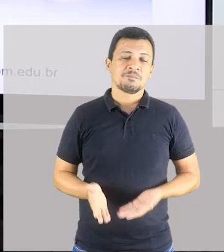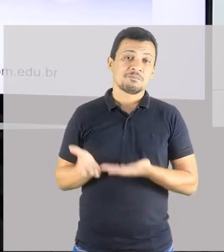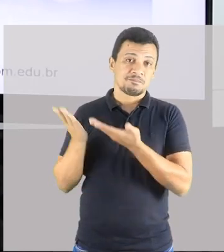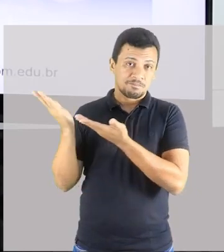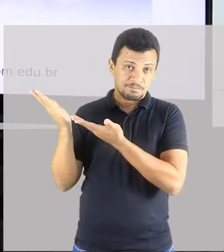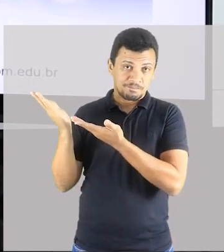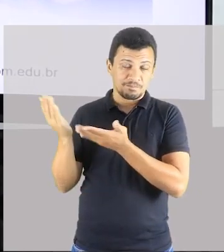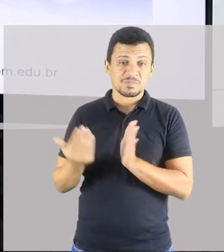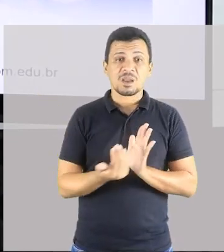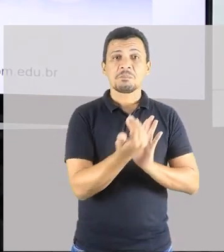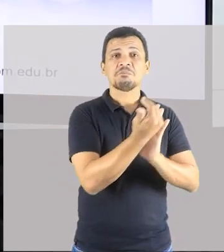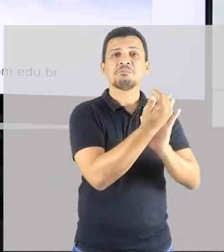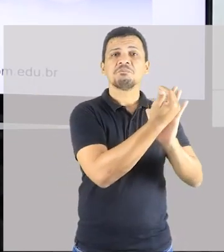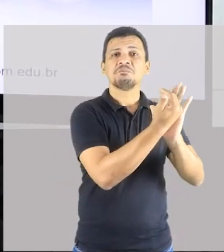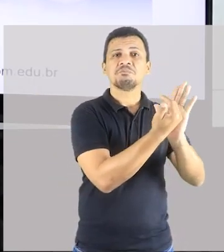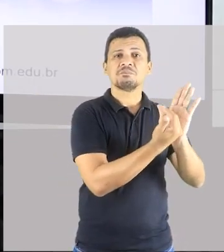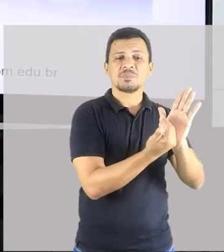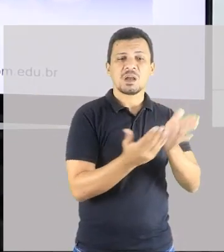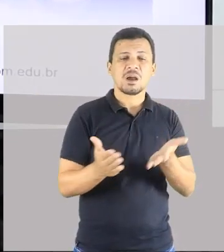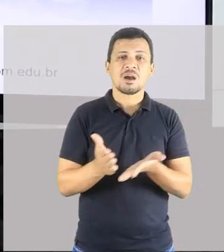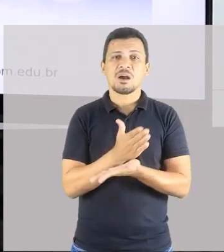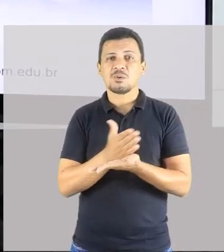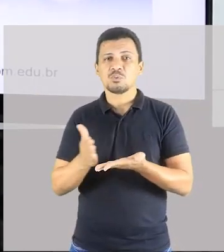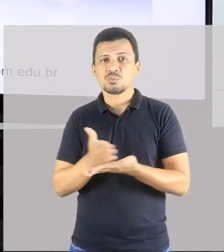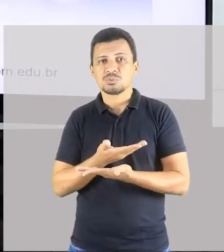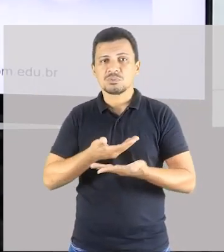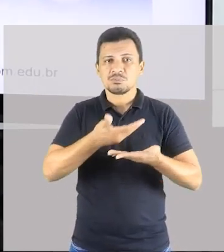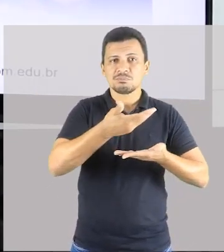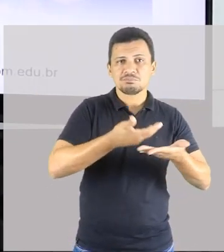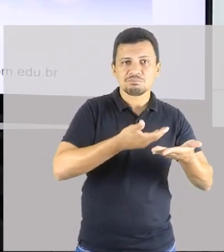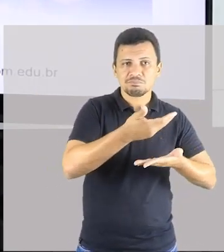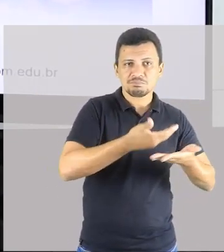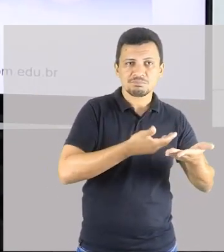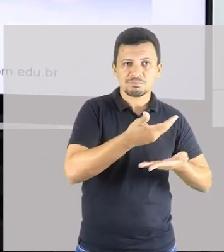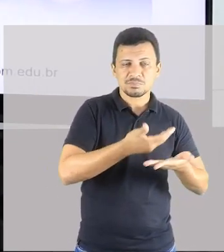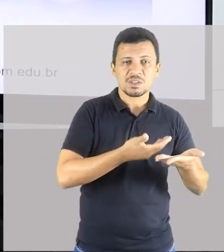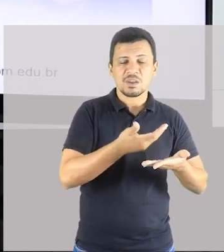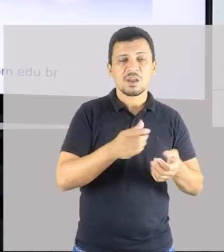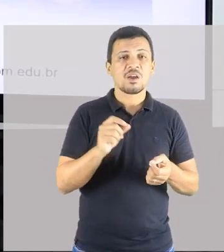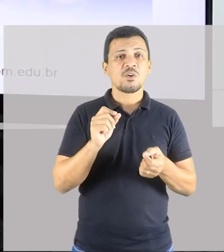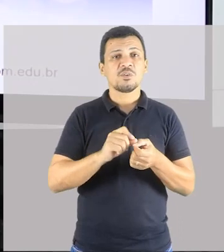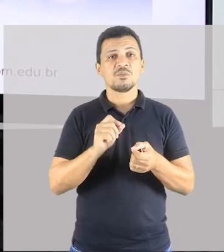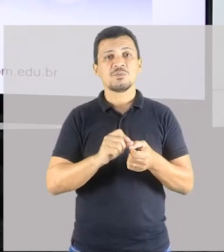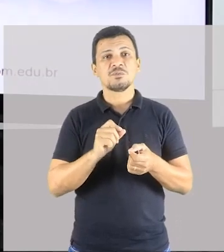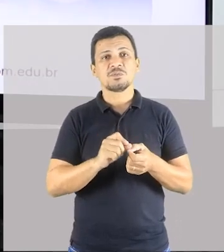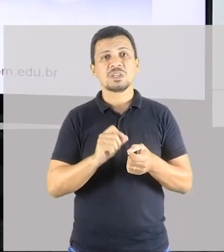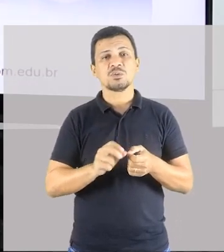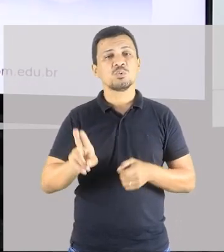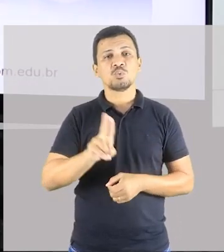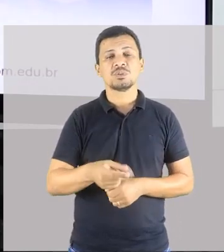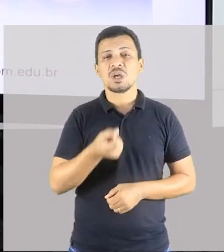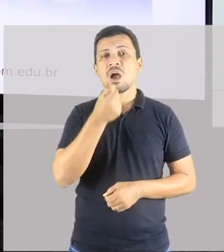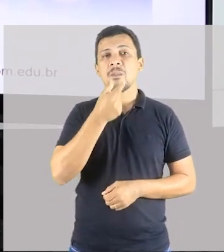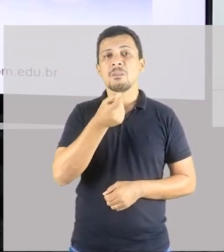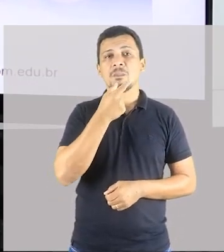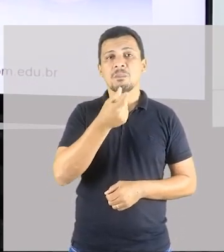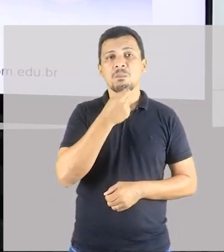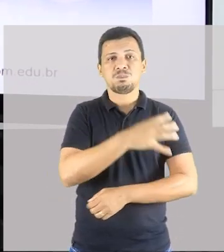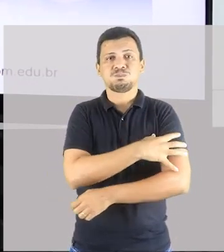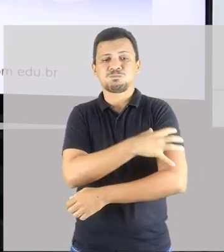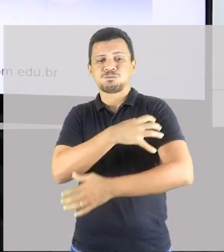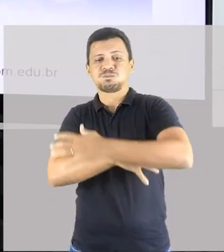Aqui a gente mostra alguns tratamentos que são feitos com os esteroides anabolizantes. Por